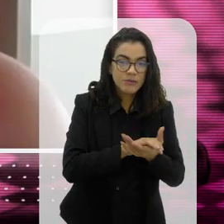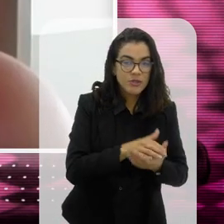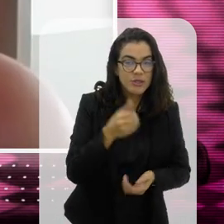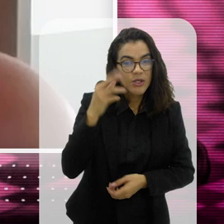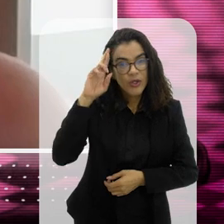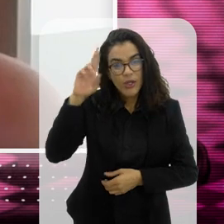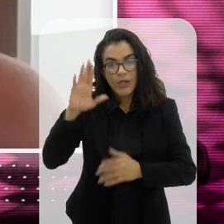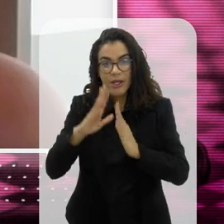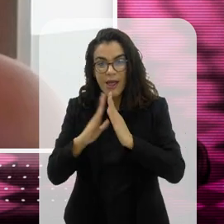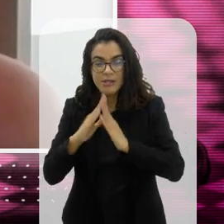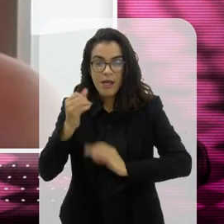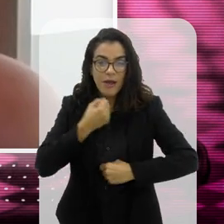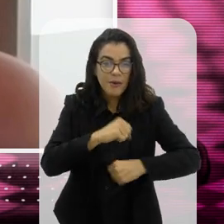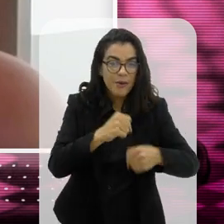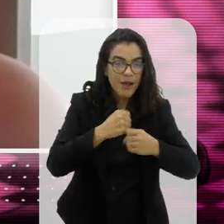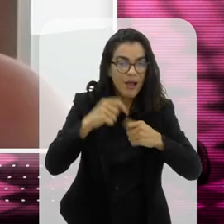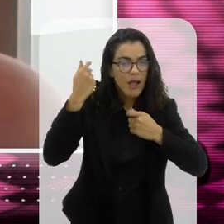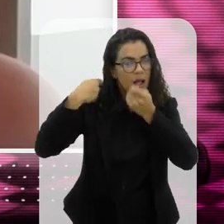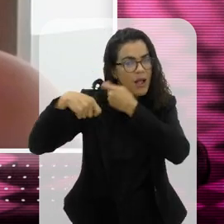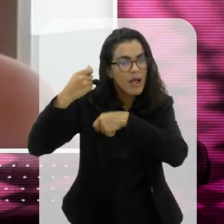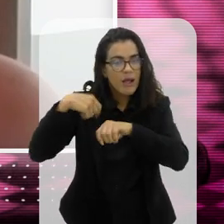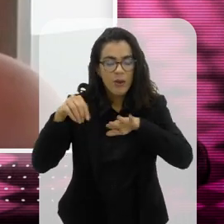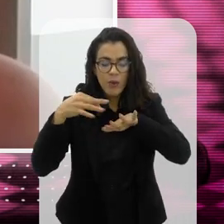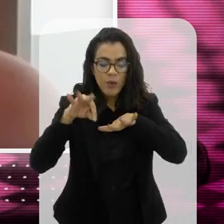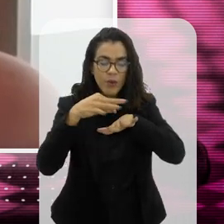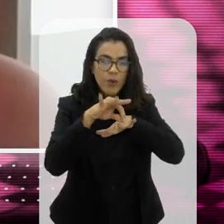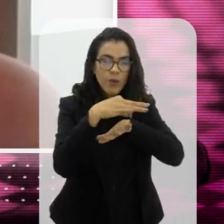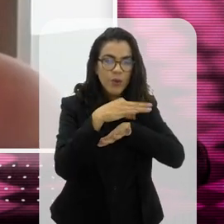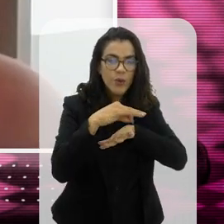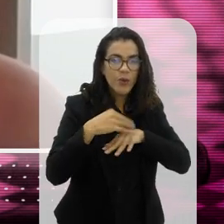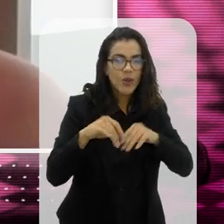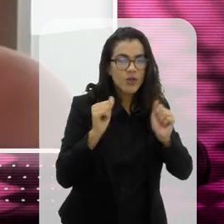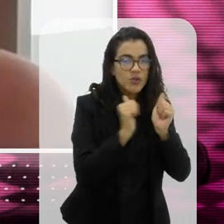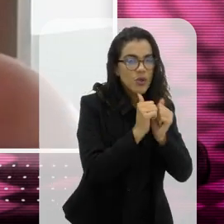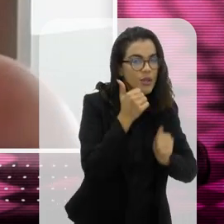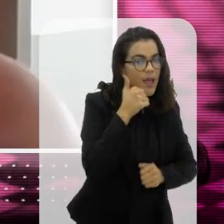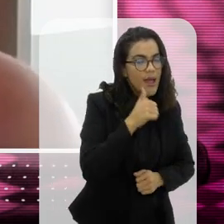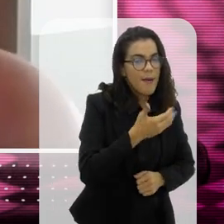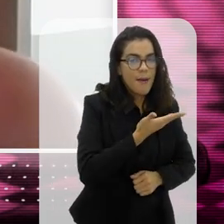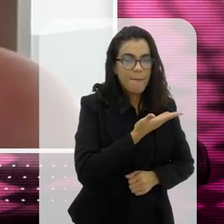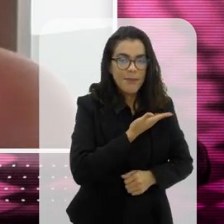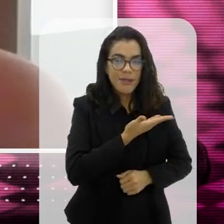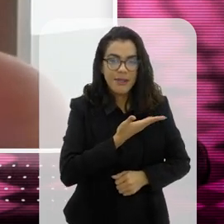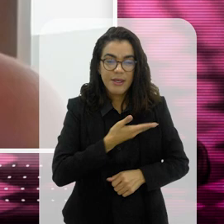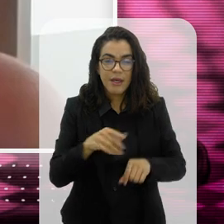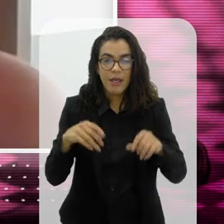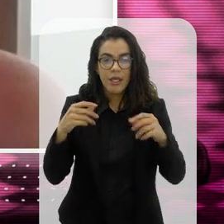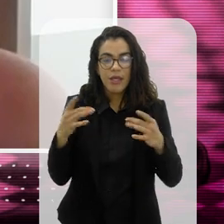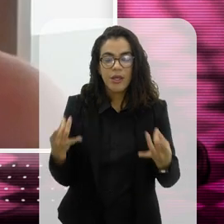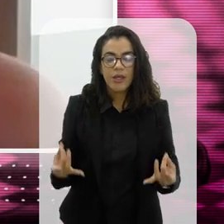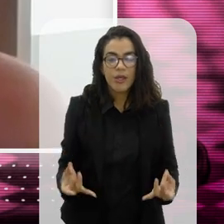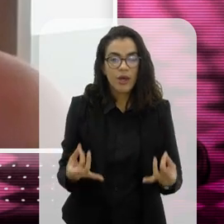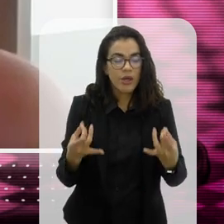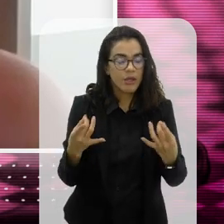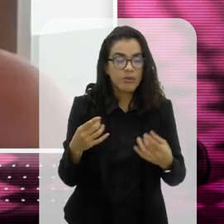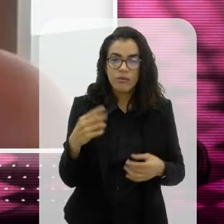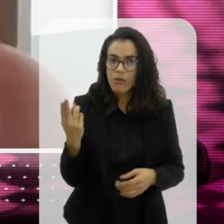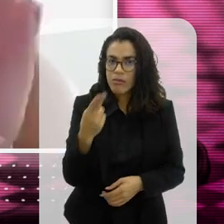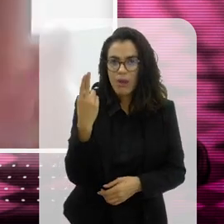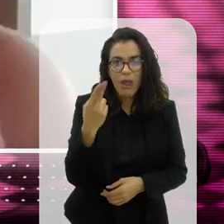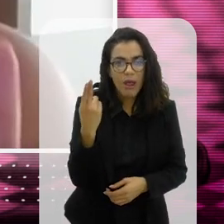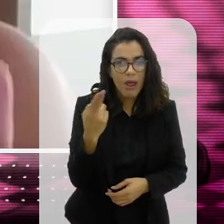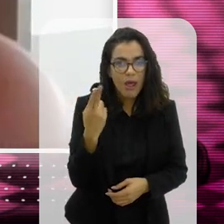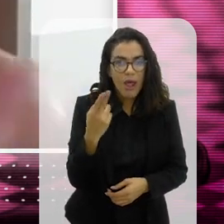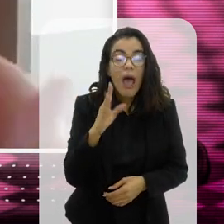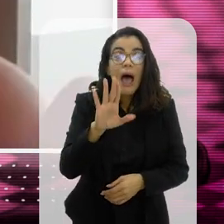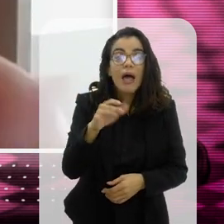boa esposa, ser boa dona de casa, cozinhar, arrumar a casa, arrumar o cabelo, tá com a unha feita, sair com as amigas para tomar café, fazer terapia, fazer yoga, meditar.